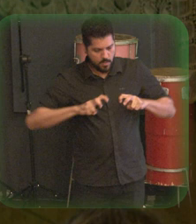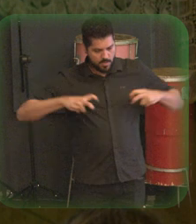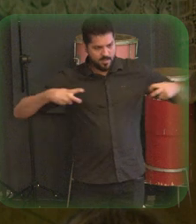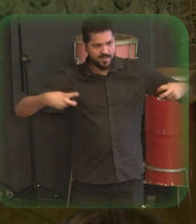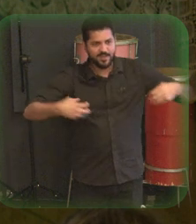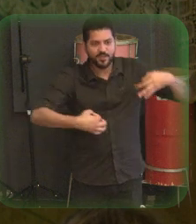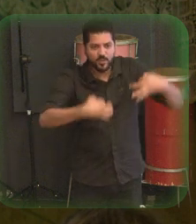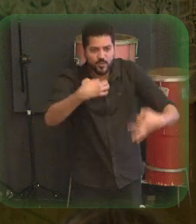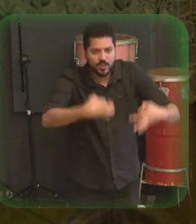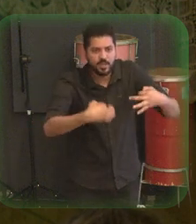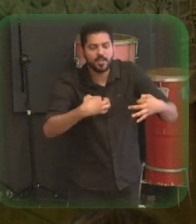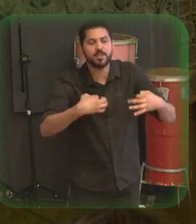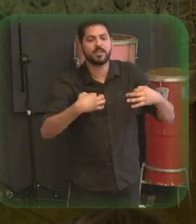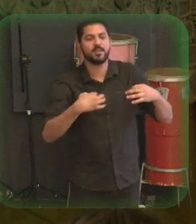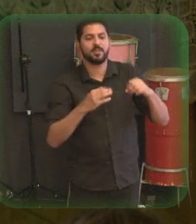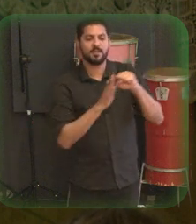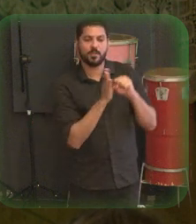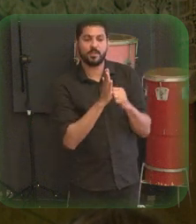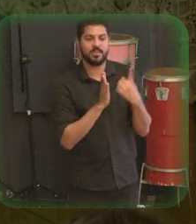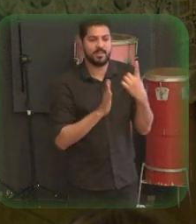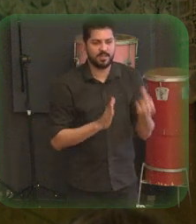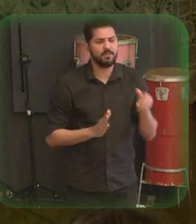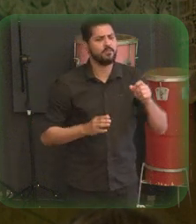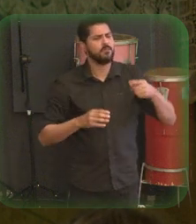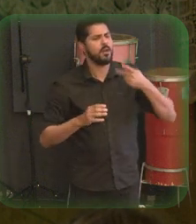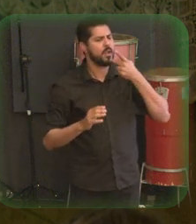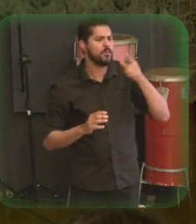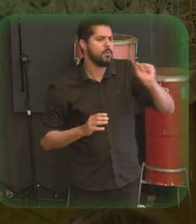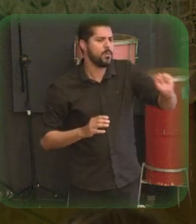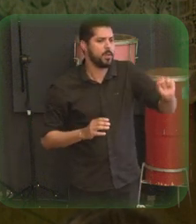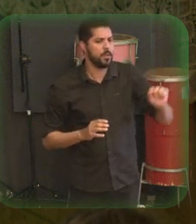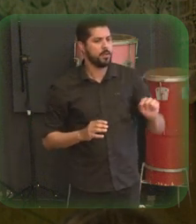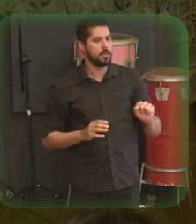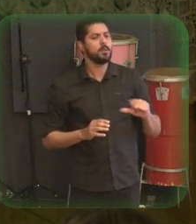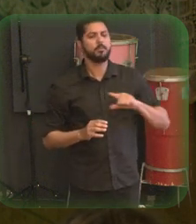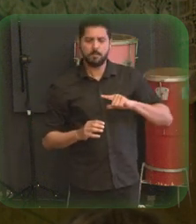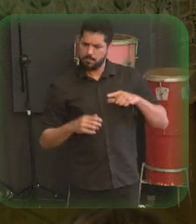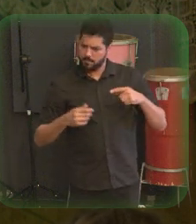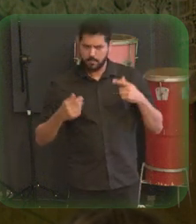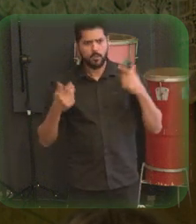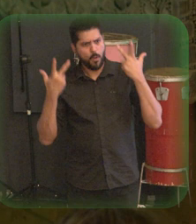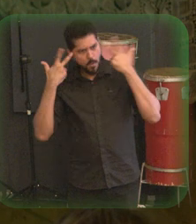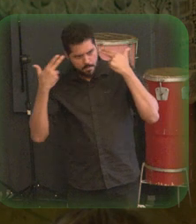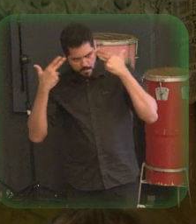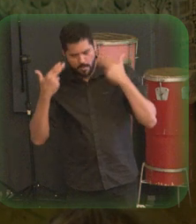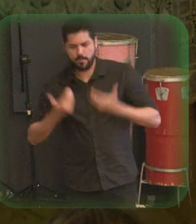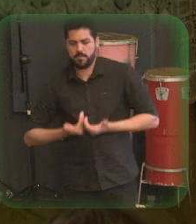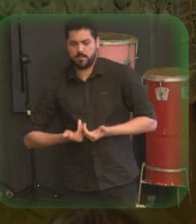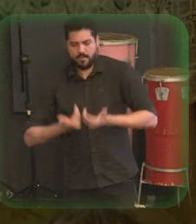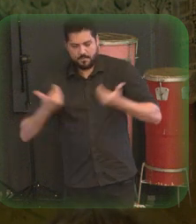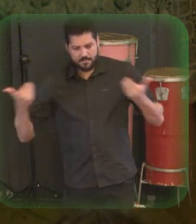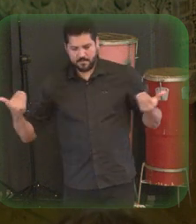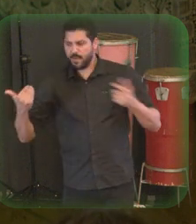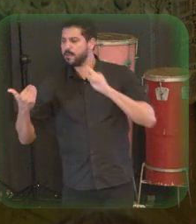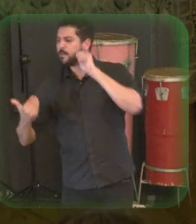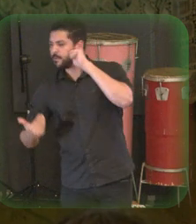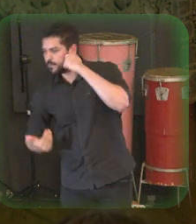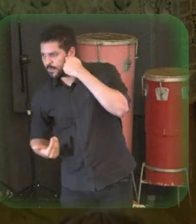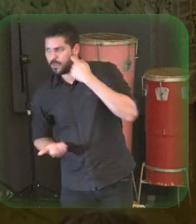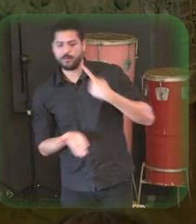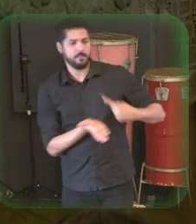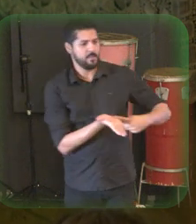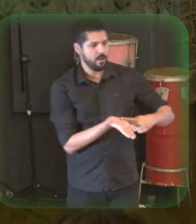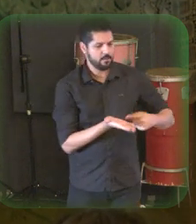disseram que negros e brancos eram separados, mas iguais. Foi na faculdade de direito, pessoas educadíssimas, tá? Pessoas de